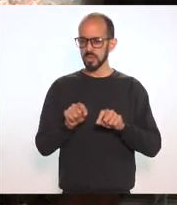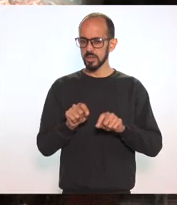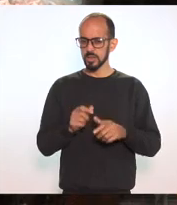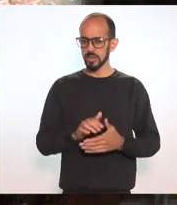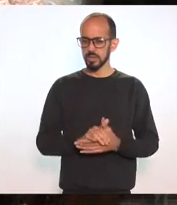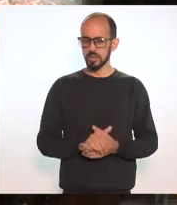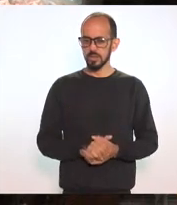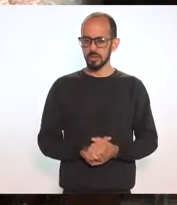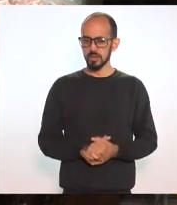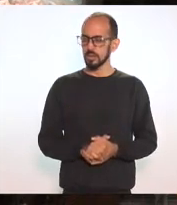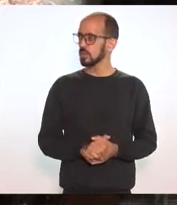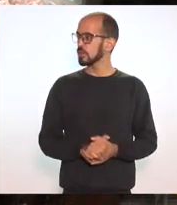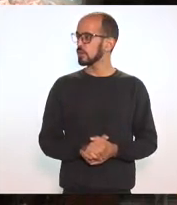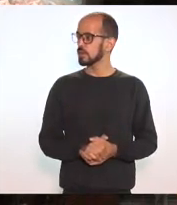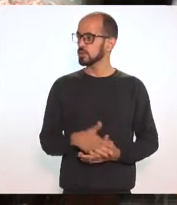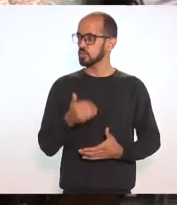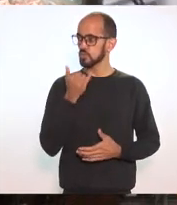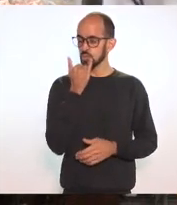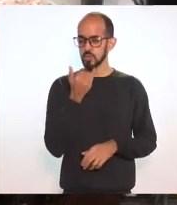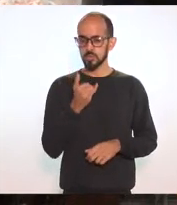É, PLC.